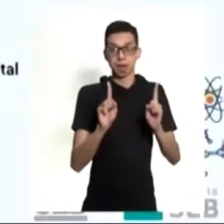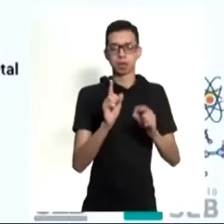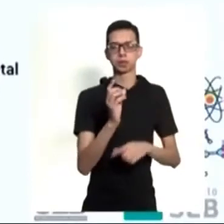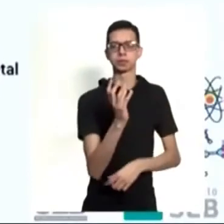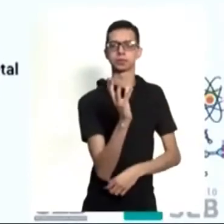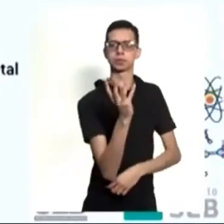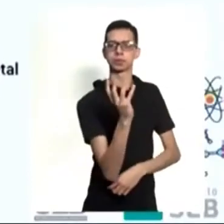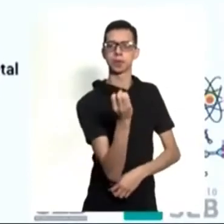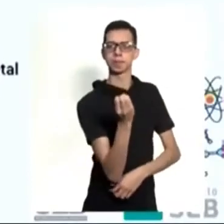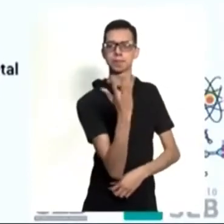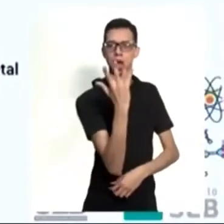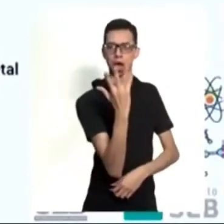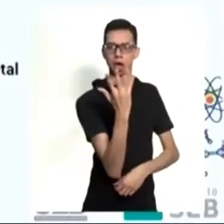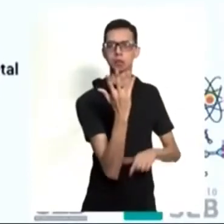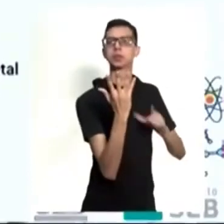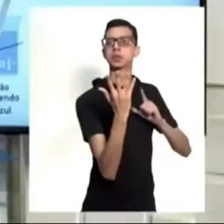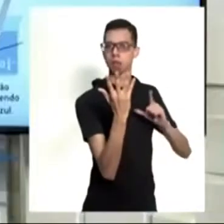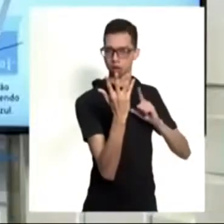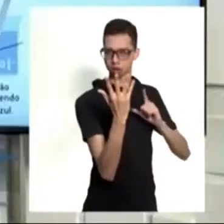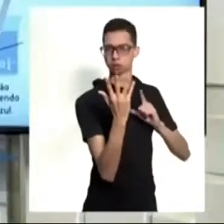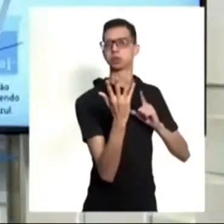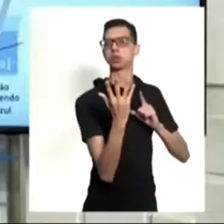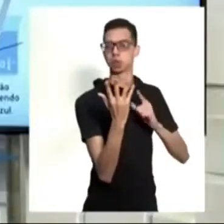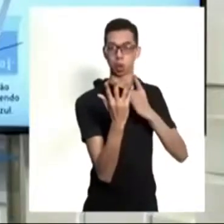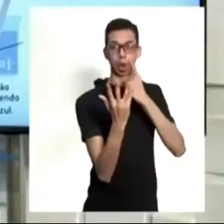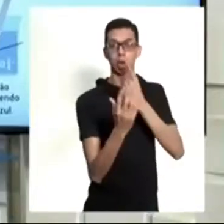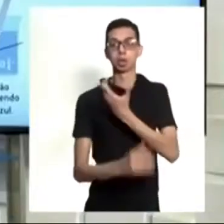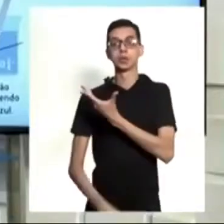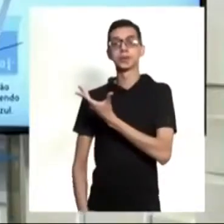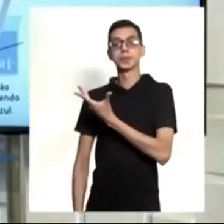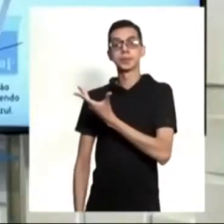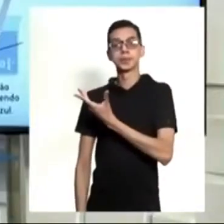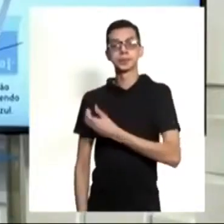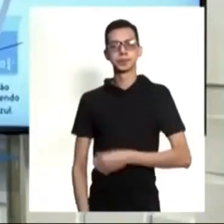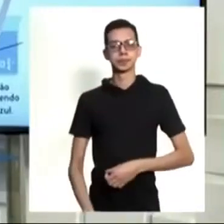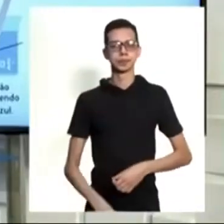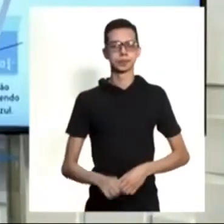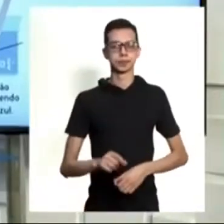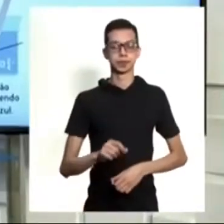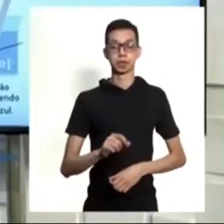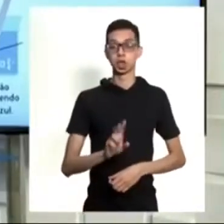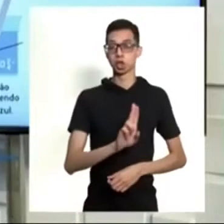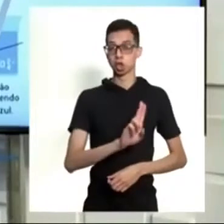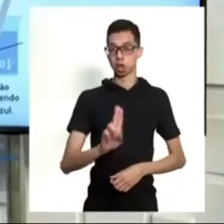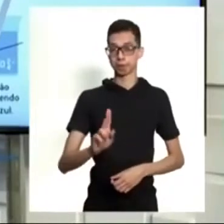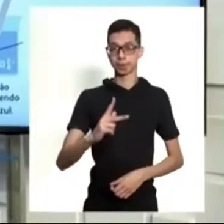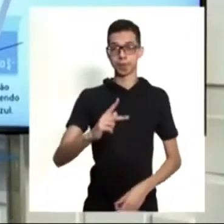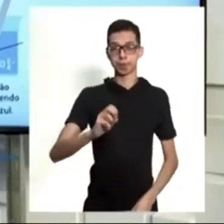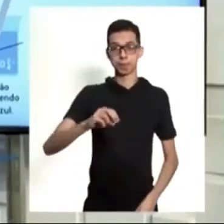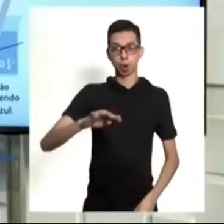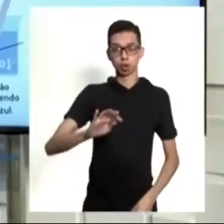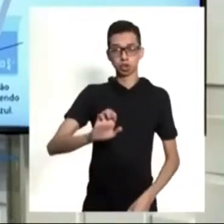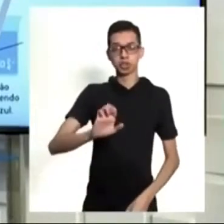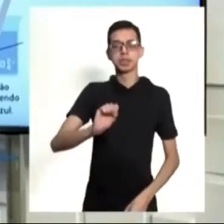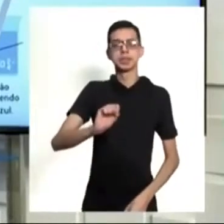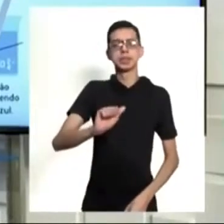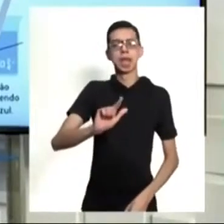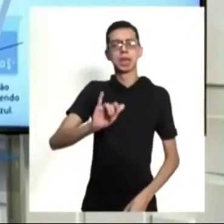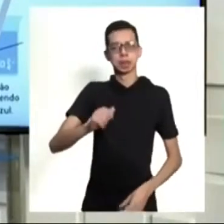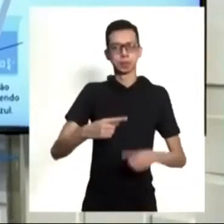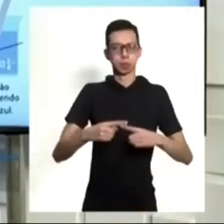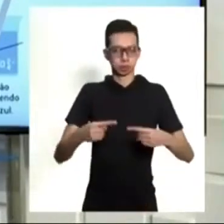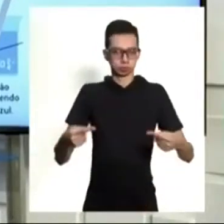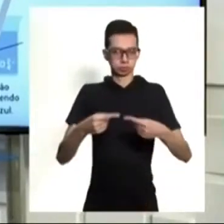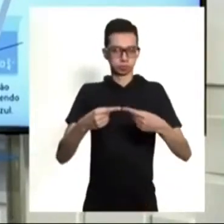Ele coloca um tubinho aqui para conectar as duas soluções, que nós vamos chamar de ponte salina, que eu vou te explicar certinho. Tá? E aqui eu